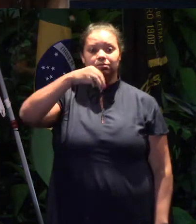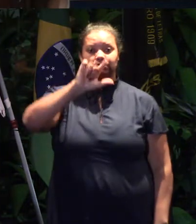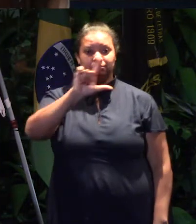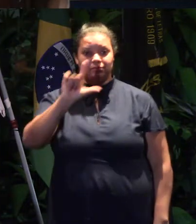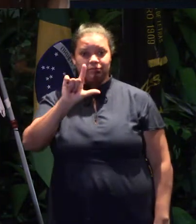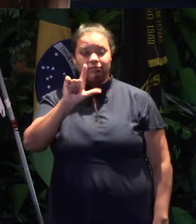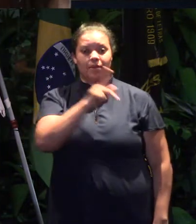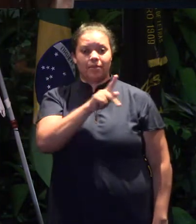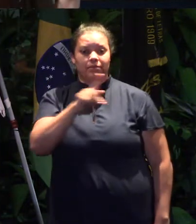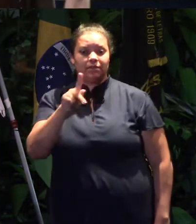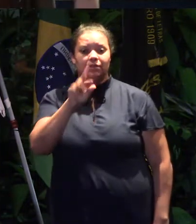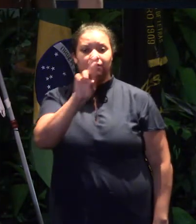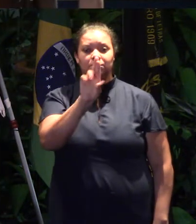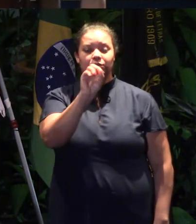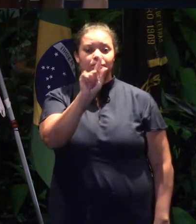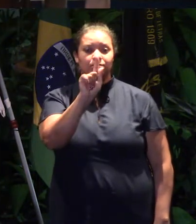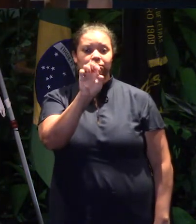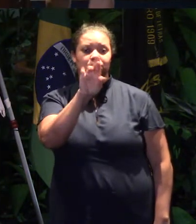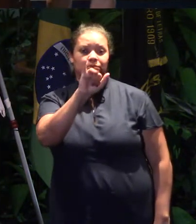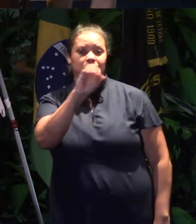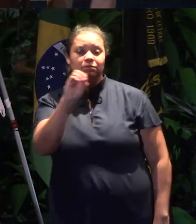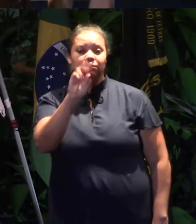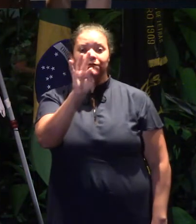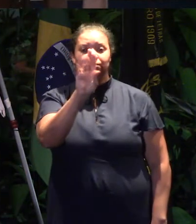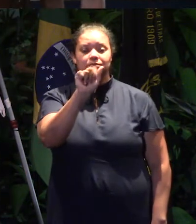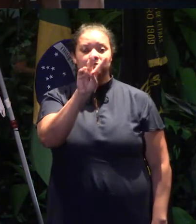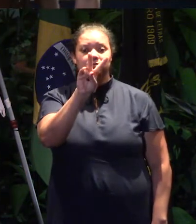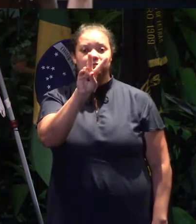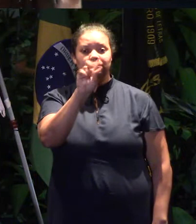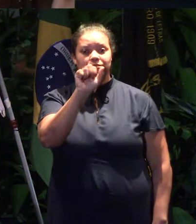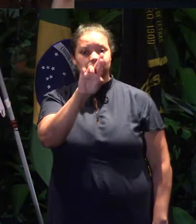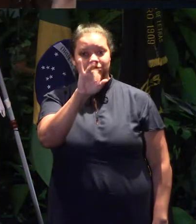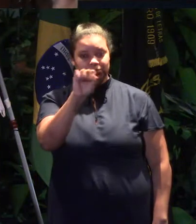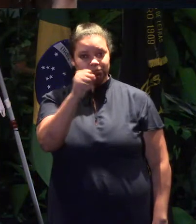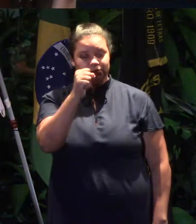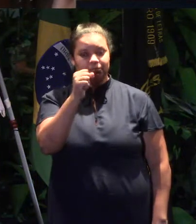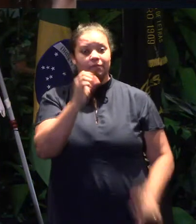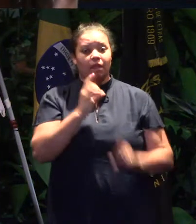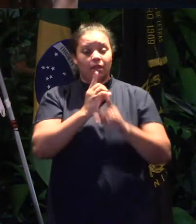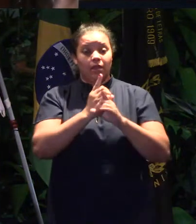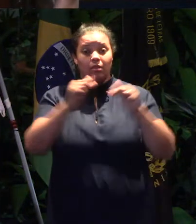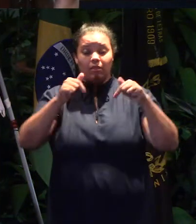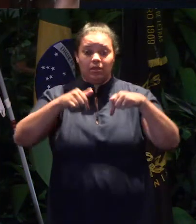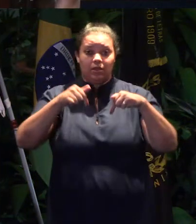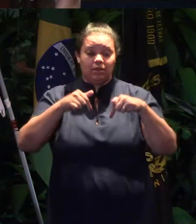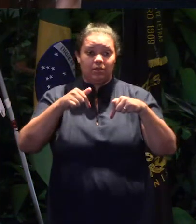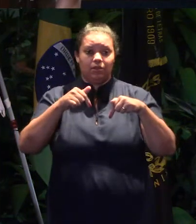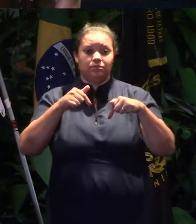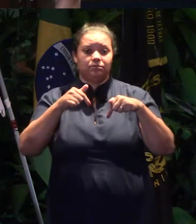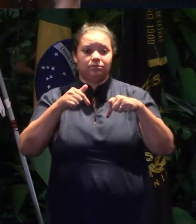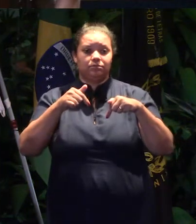Rogério Tavares, a presença de todos. Este é mais um encontro, da parceria da Academia Mineira de